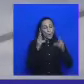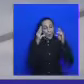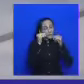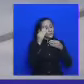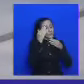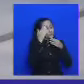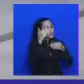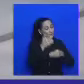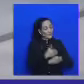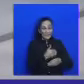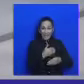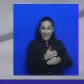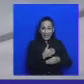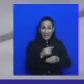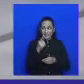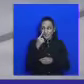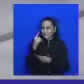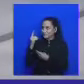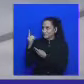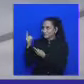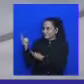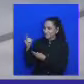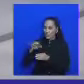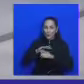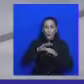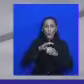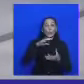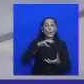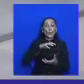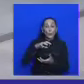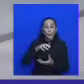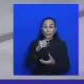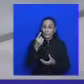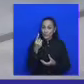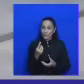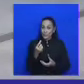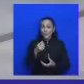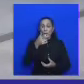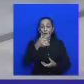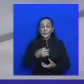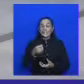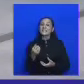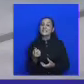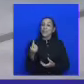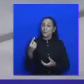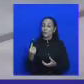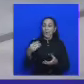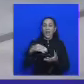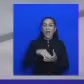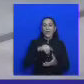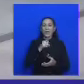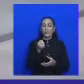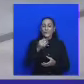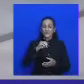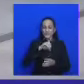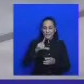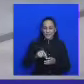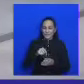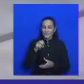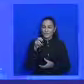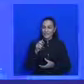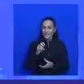outro lado, o suporte do Globo número 1 foi carregado com 80 bolas numeradas de 01 a 80 e serão sorteados 5